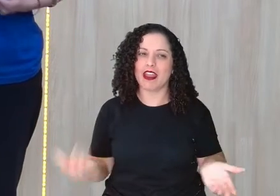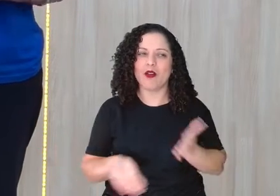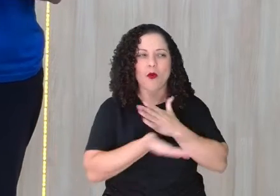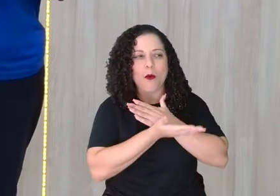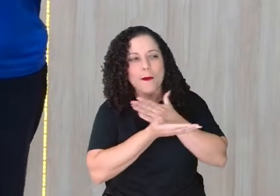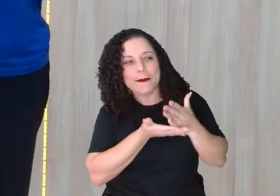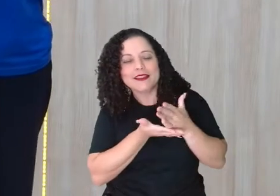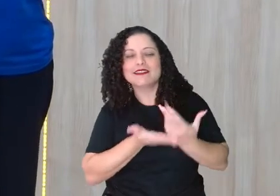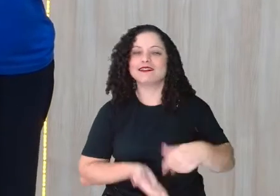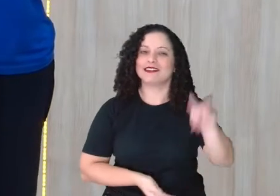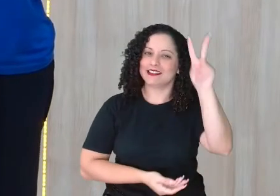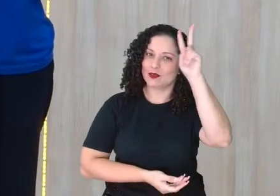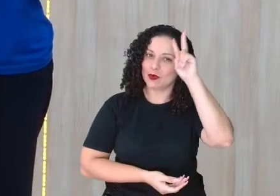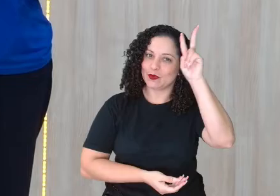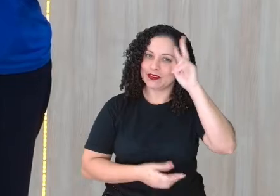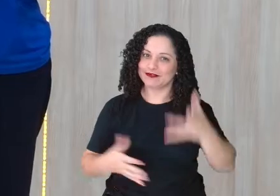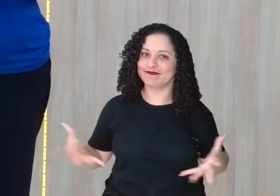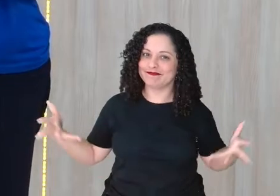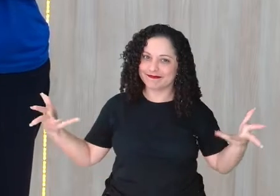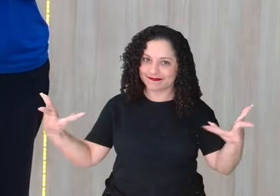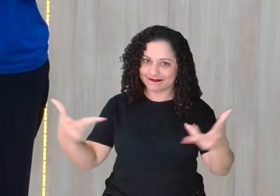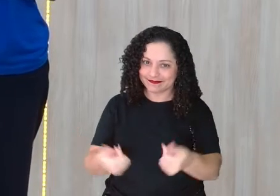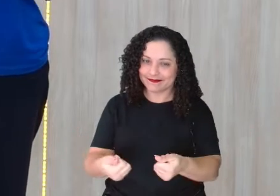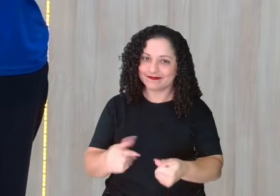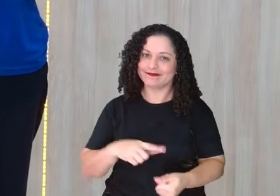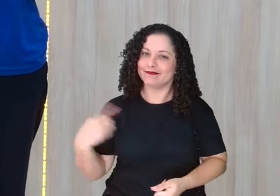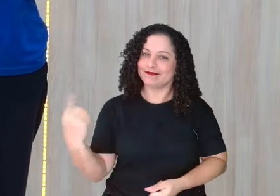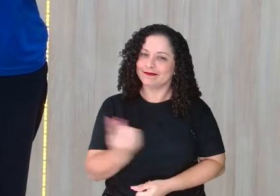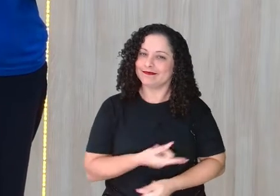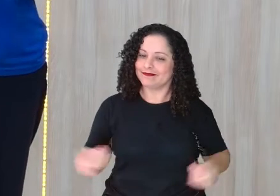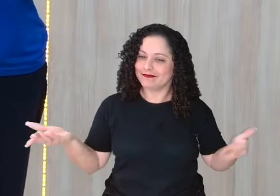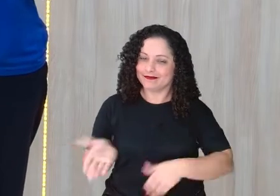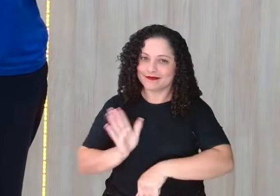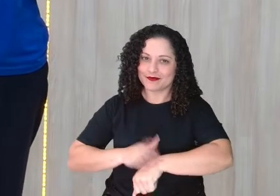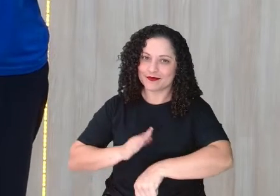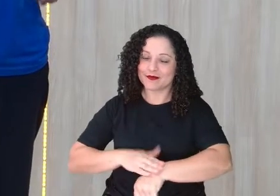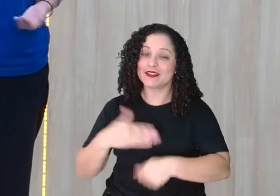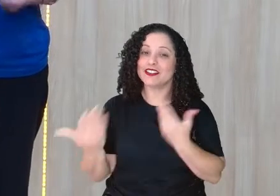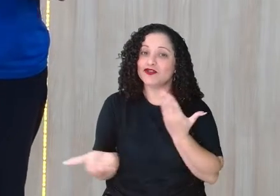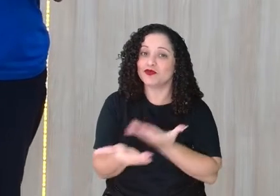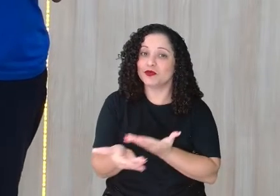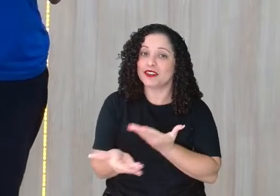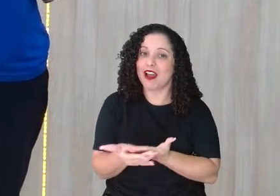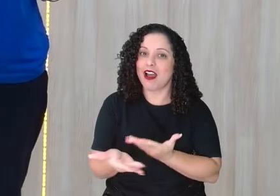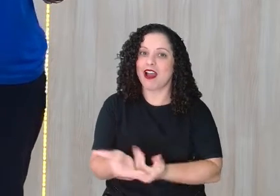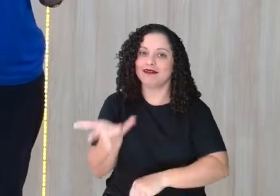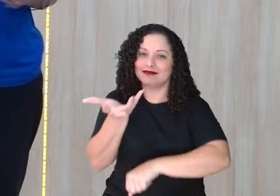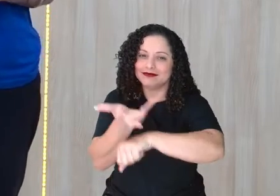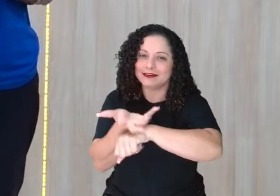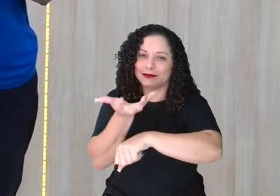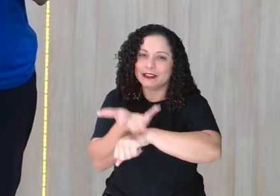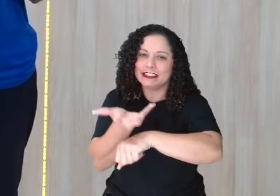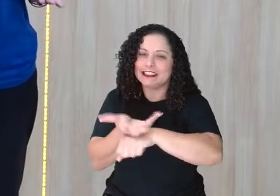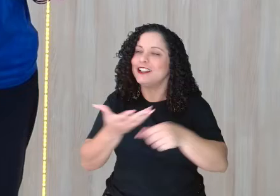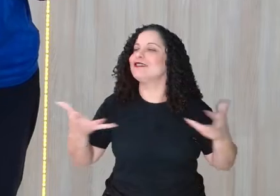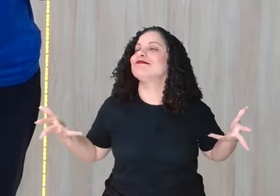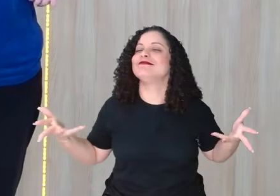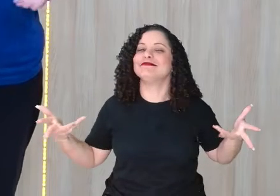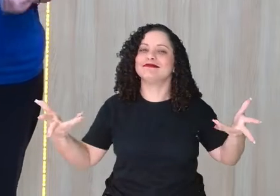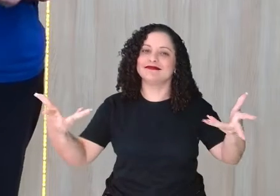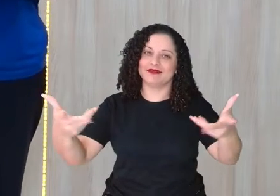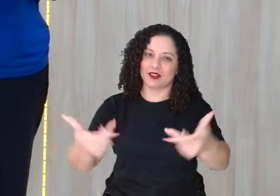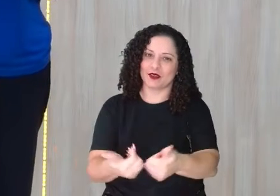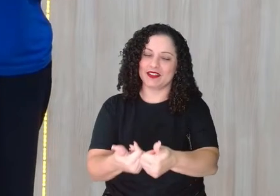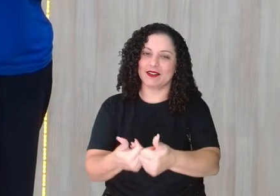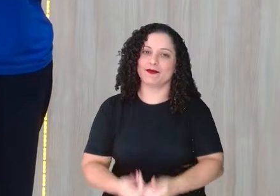semana, numa segunda-feira aqui maravilhosa, para a gente ter esse nosso momento de estudo e com essa disciplina que é encantadora,